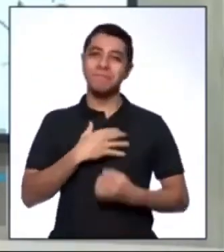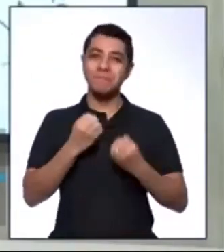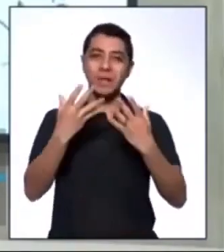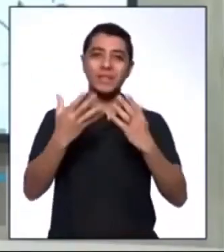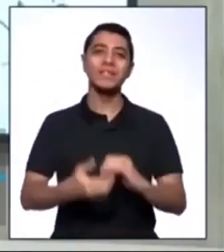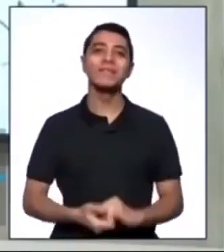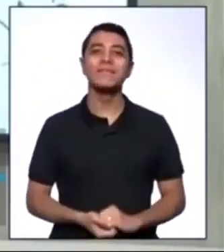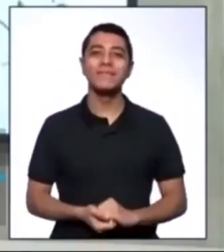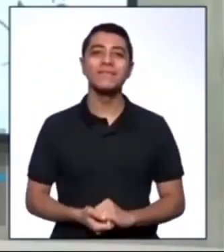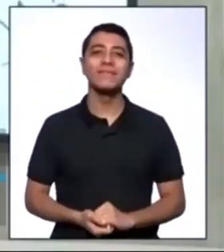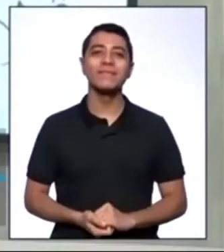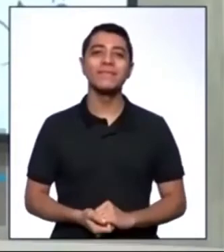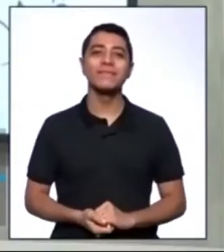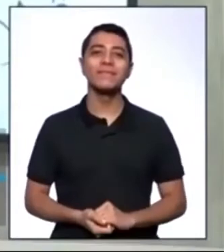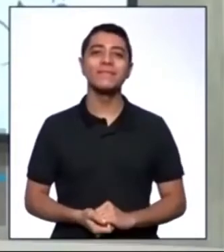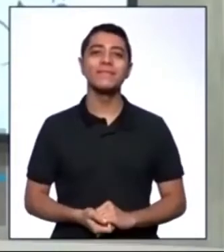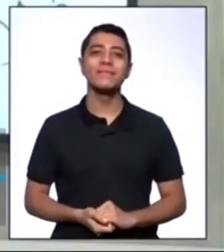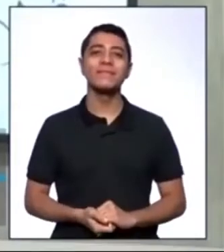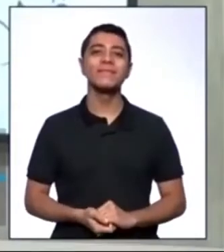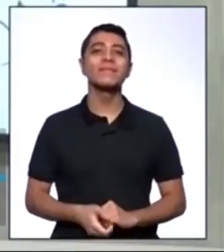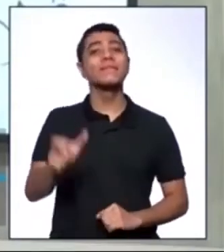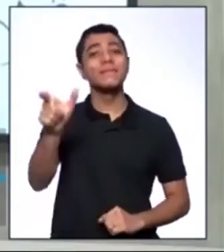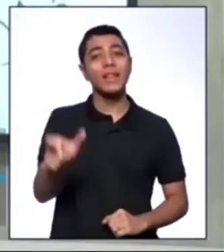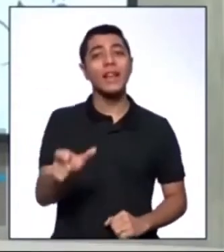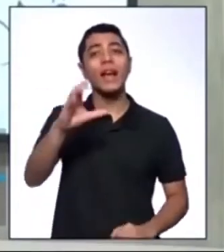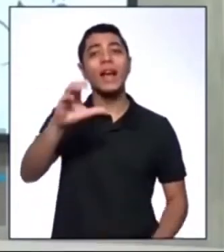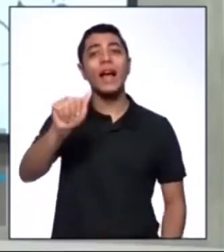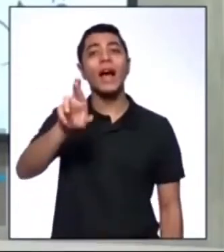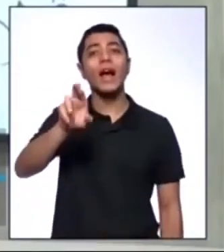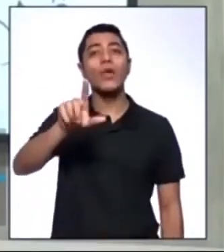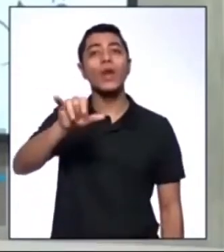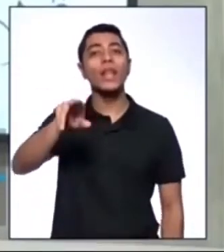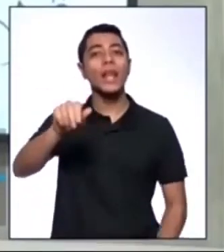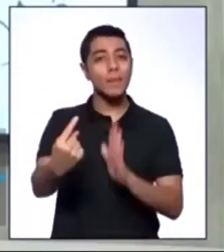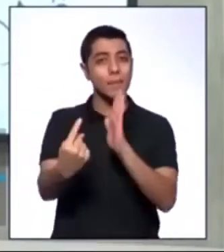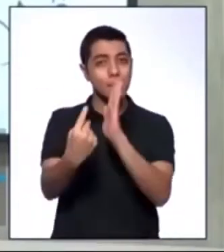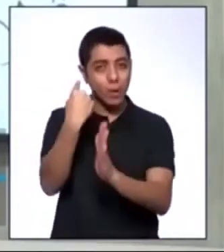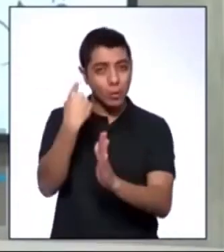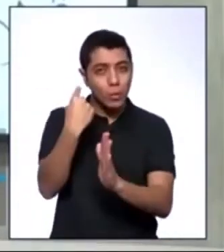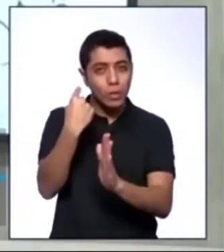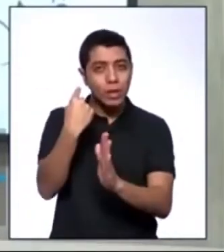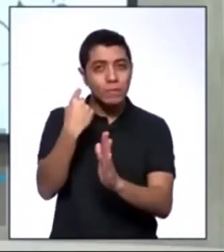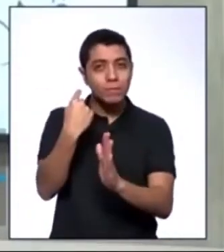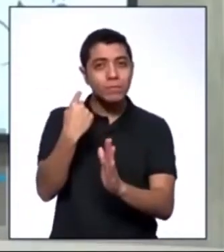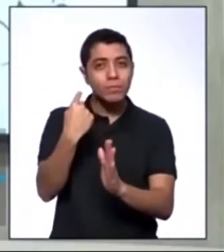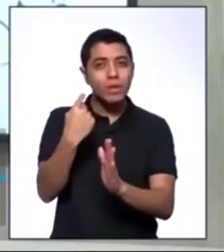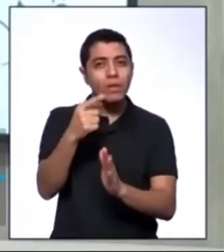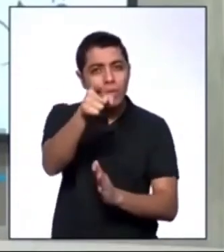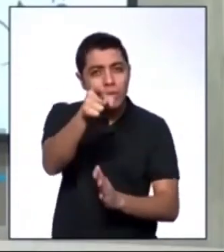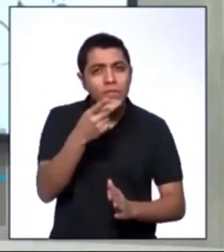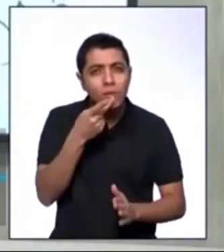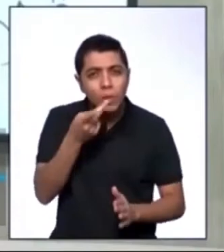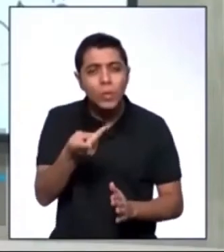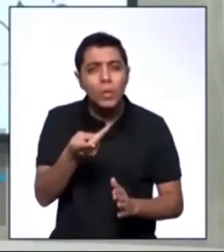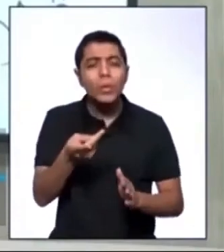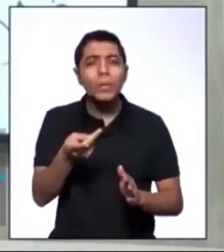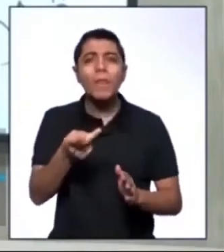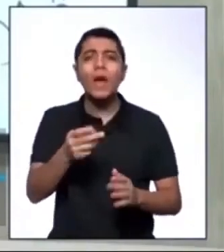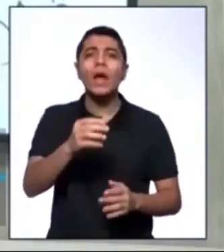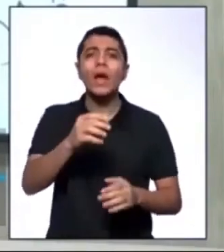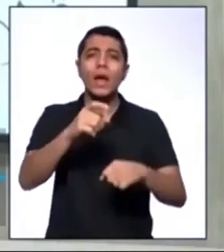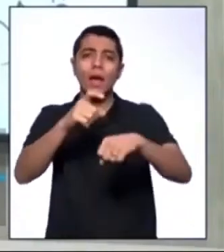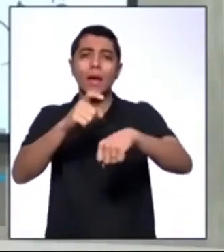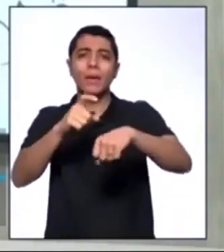A Carolina fez uma pergunta para mim. Carol, está escrito assim, né? O clima é a frequência de um tipo